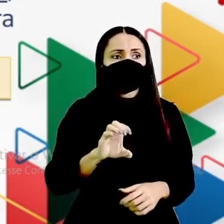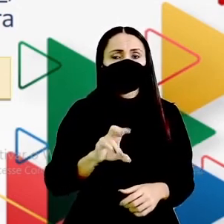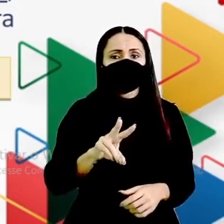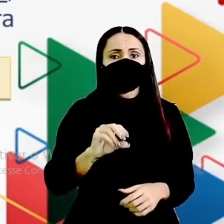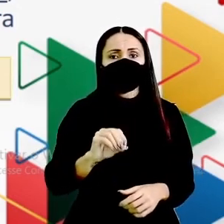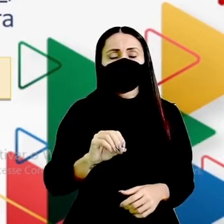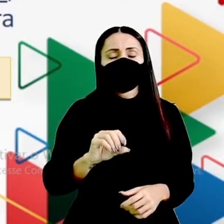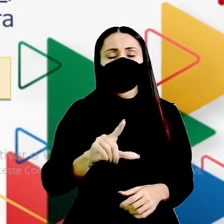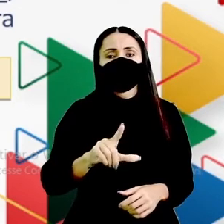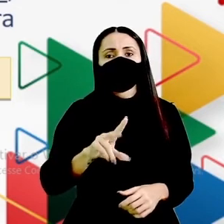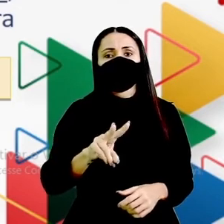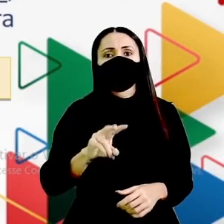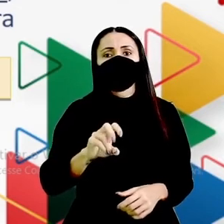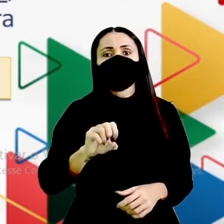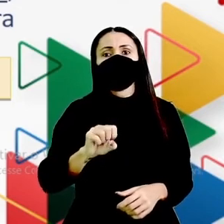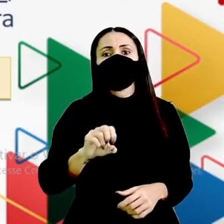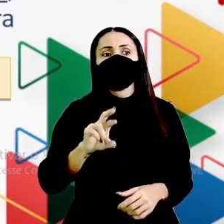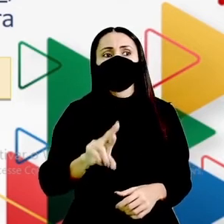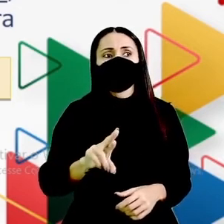não é revólver. É